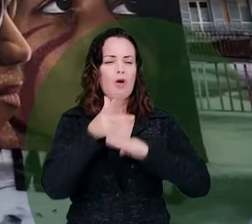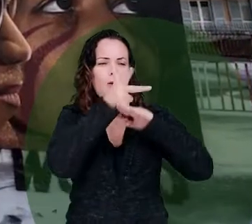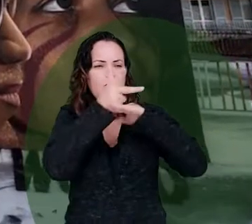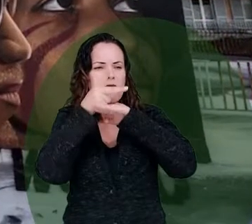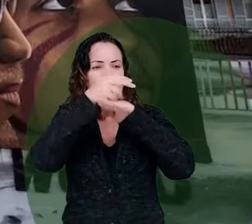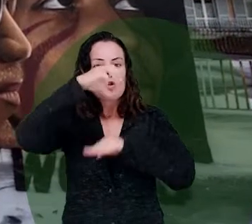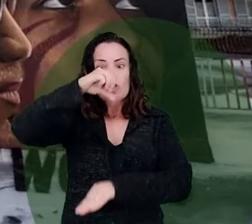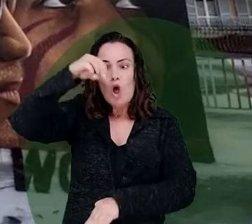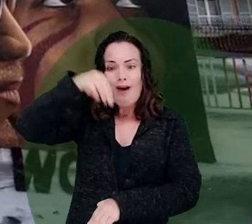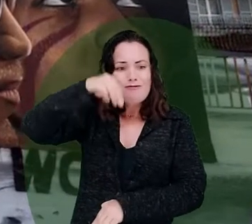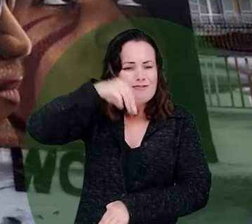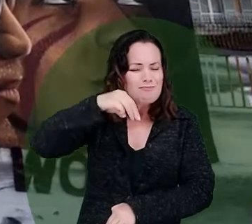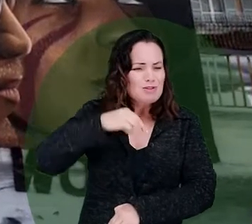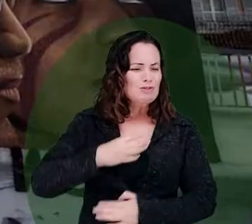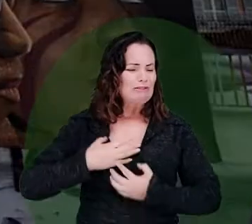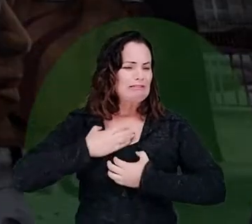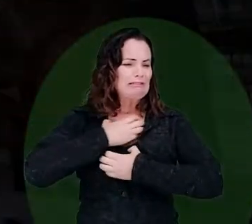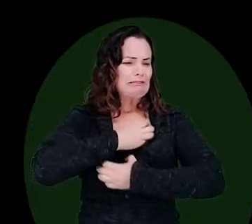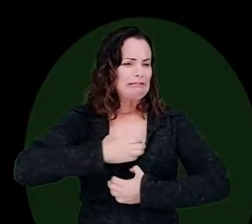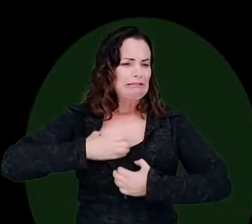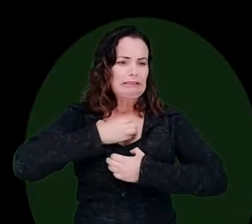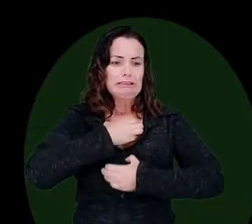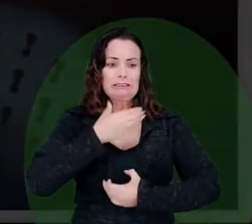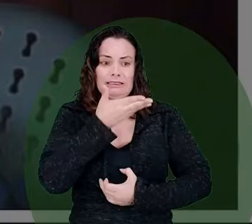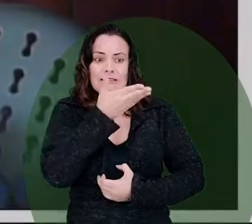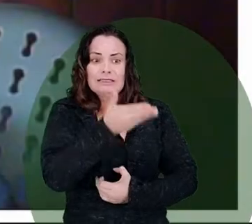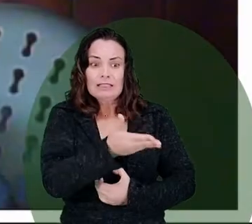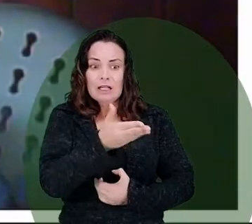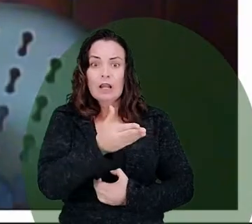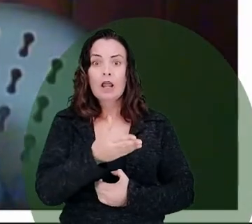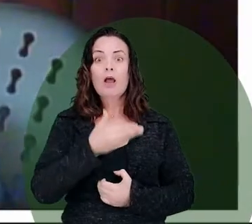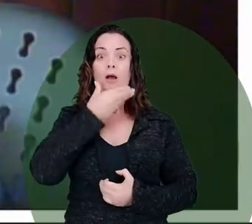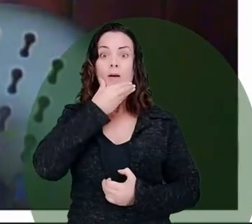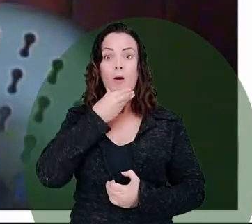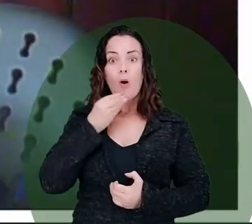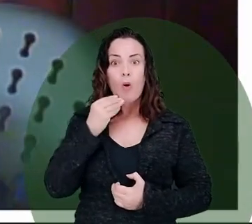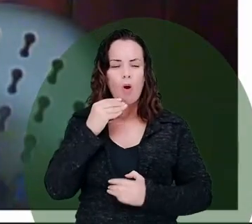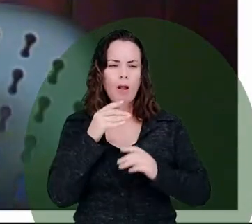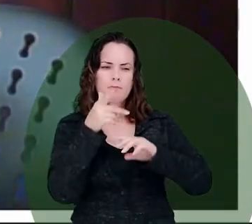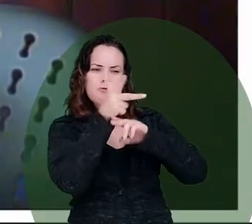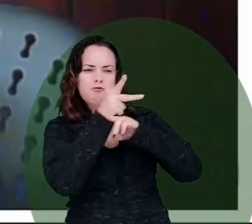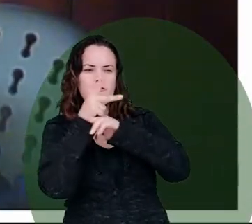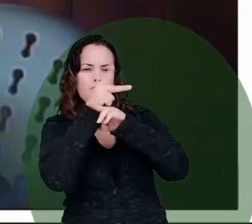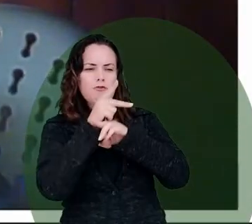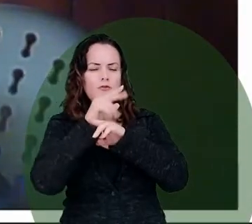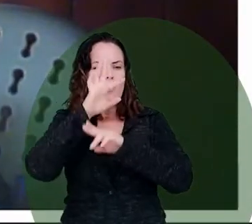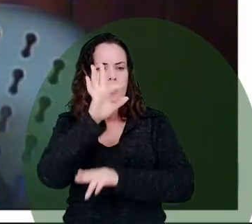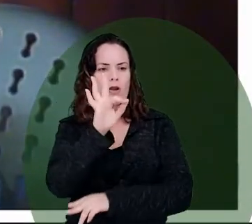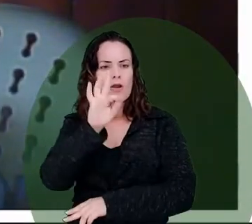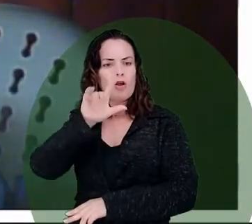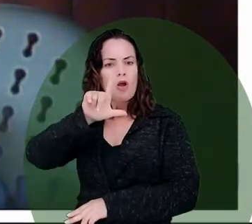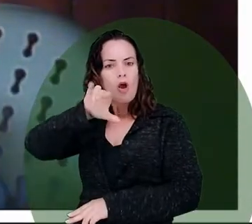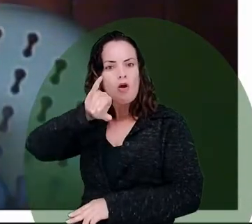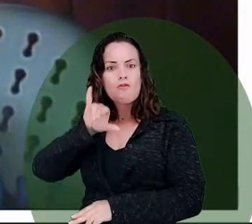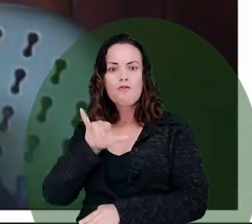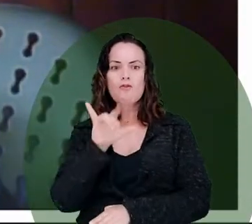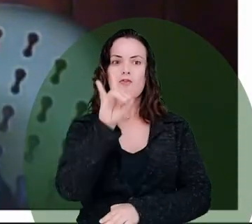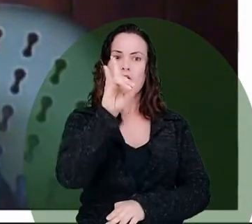de agonia dele. Quer dizer, o cara que documentou o Freud ele fez um documento